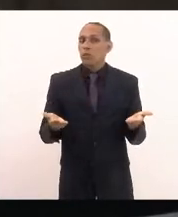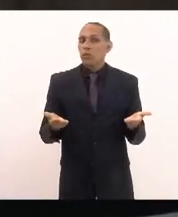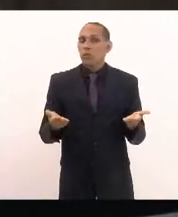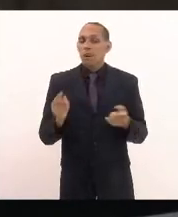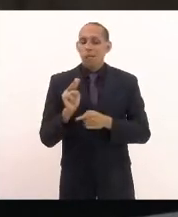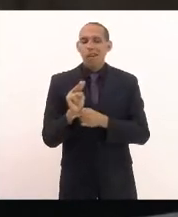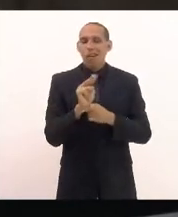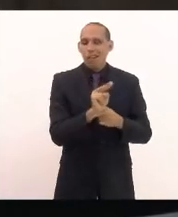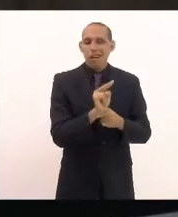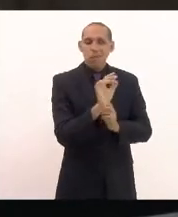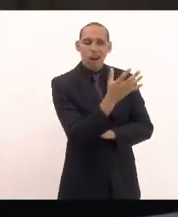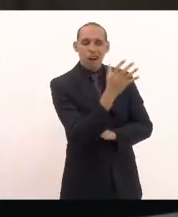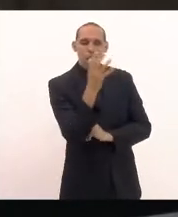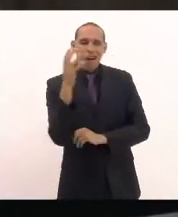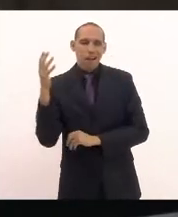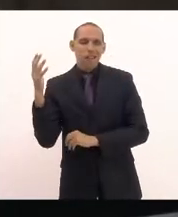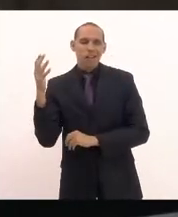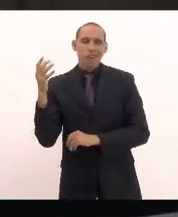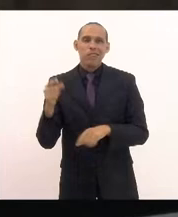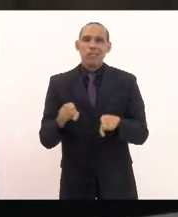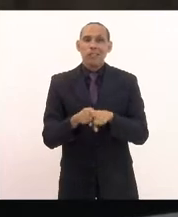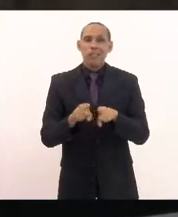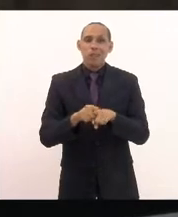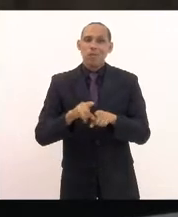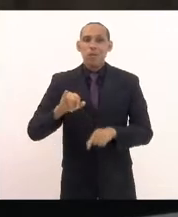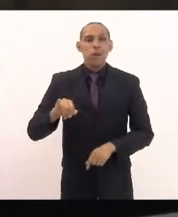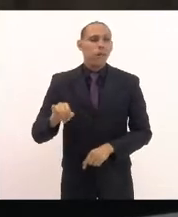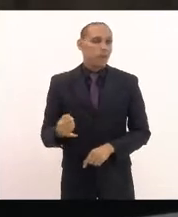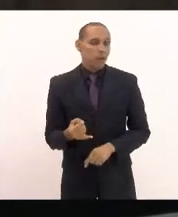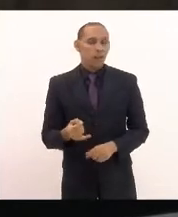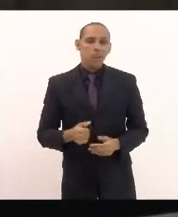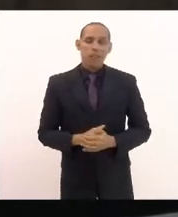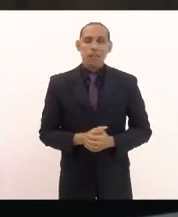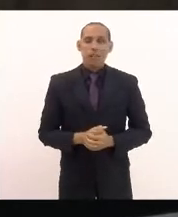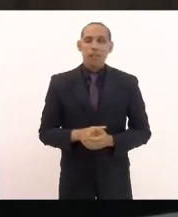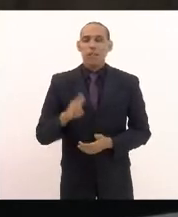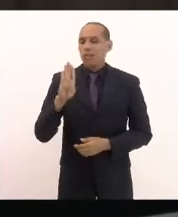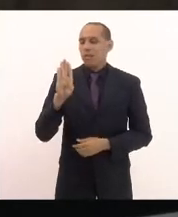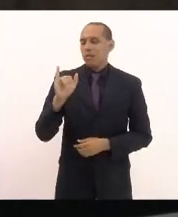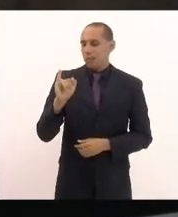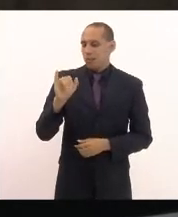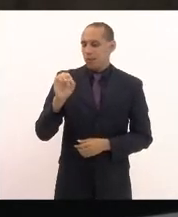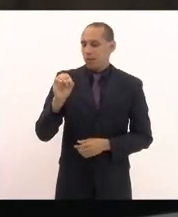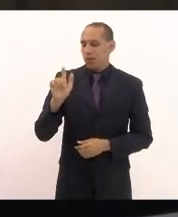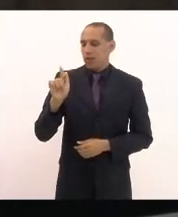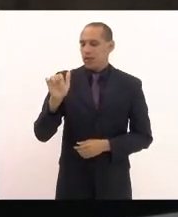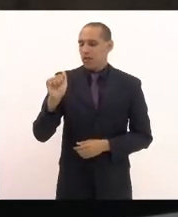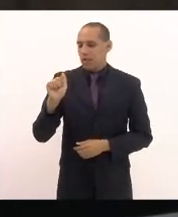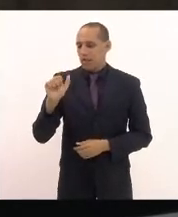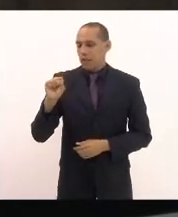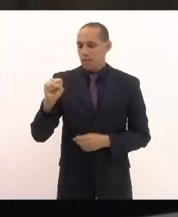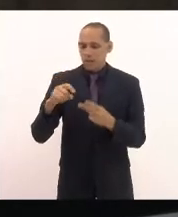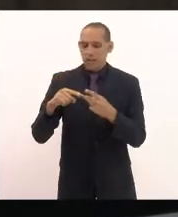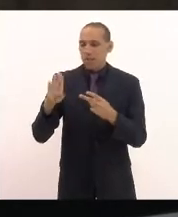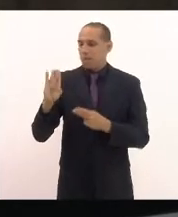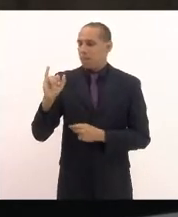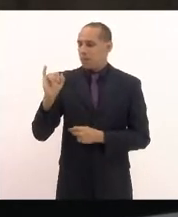preservação ambiental e aproveitamento do biogás e do biometano.